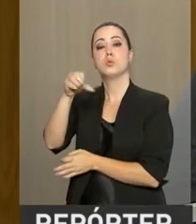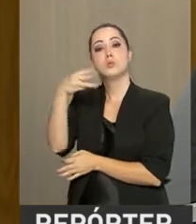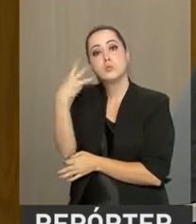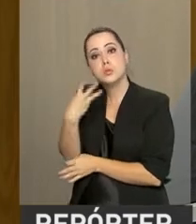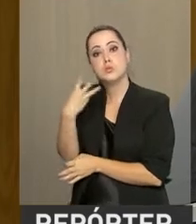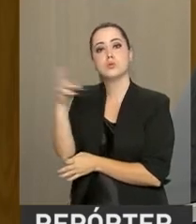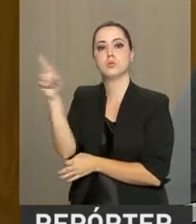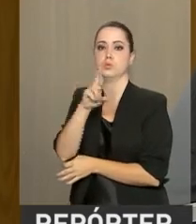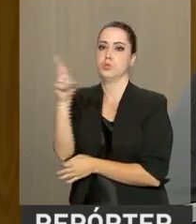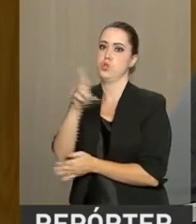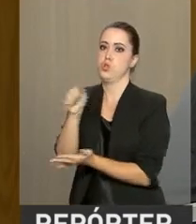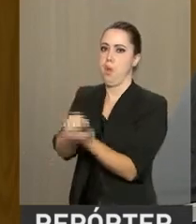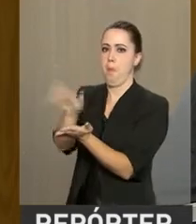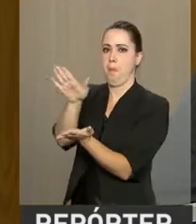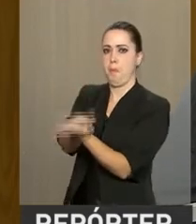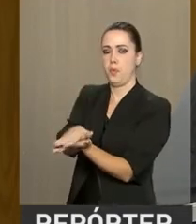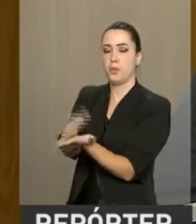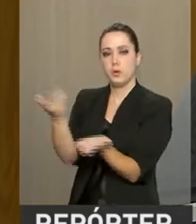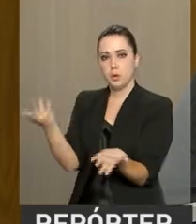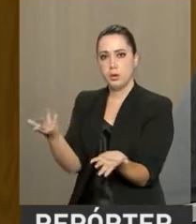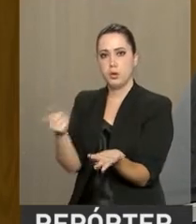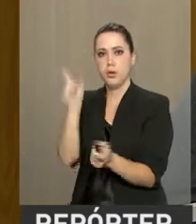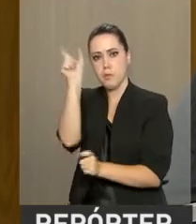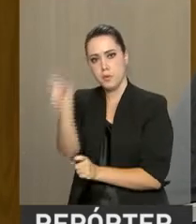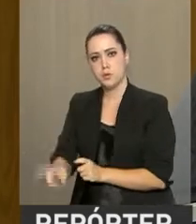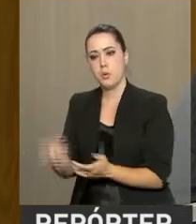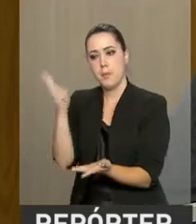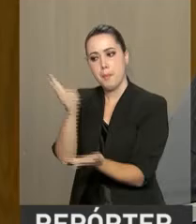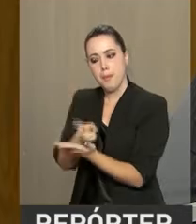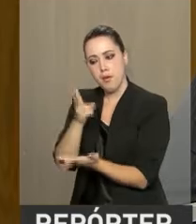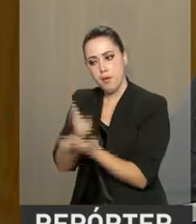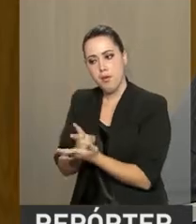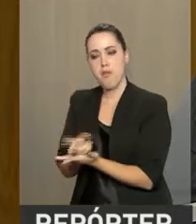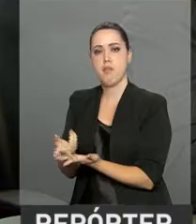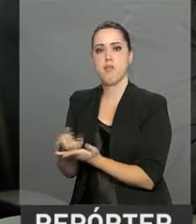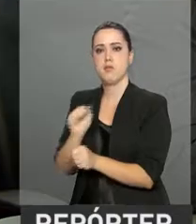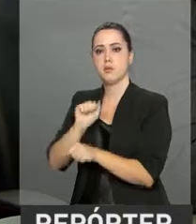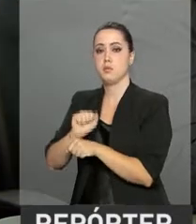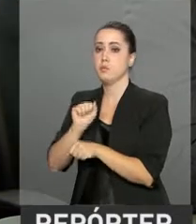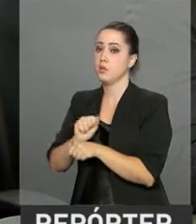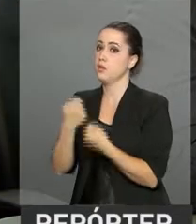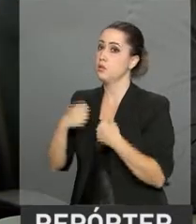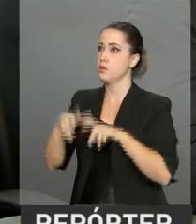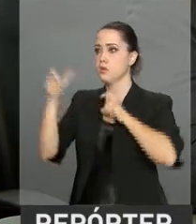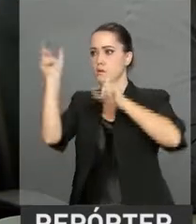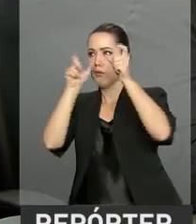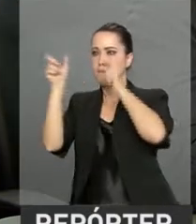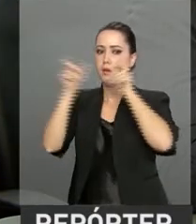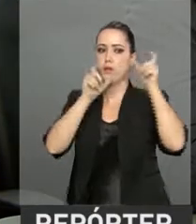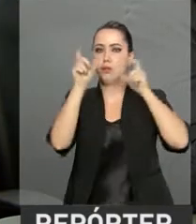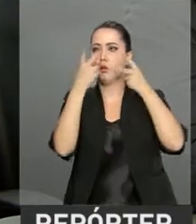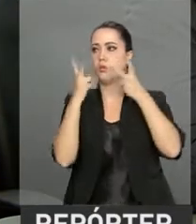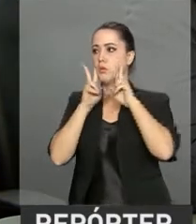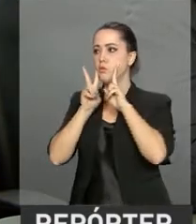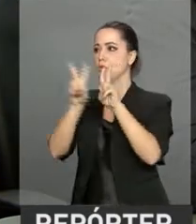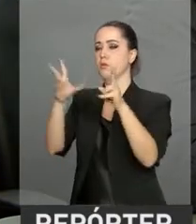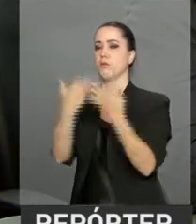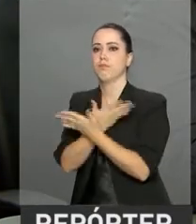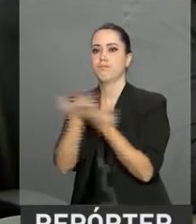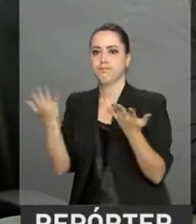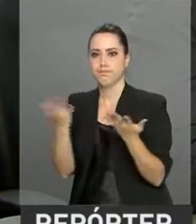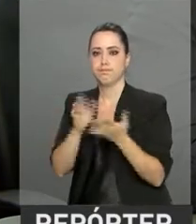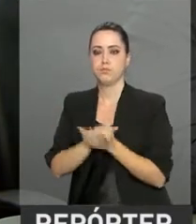quarenta e sete centavos uma vez que o motorista mesmo parado ele deve permanecer atento ao que ocorre na via